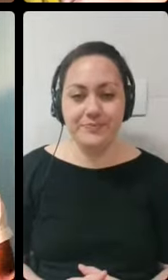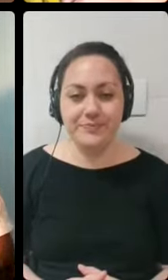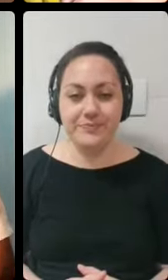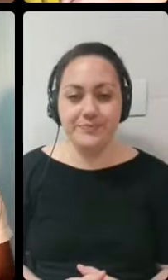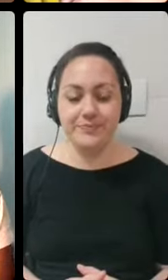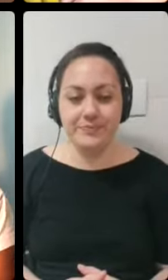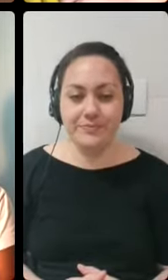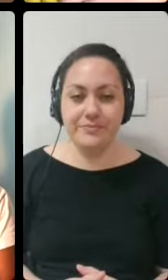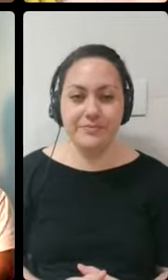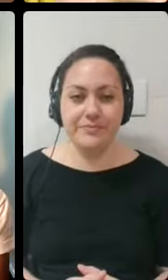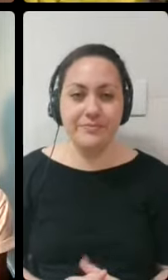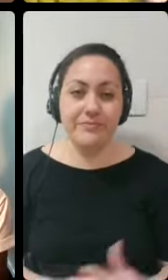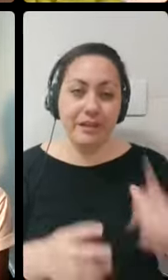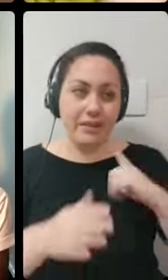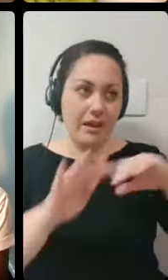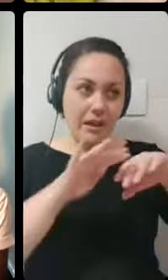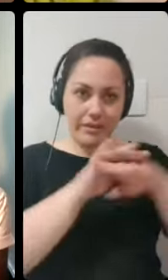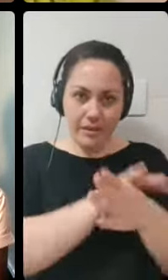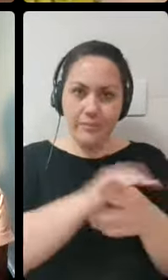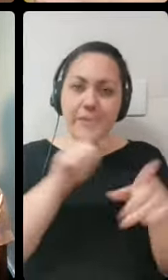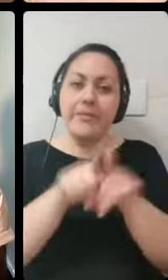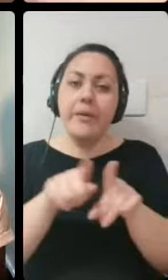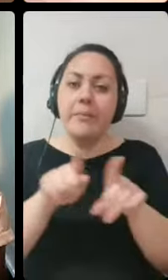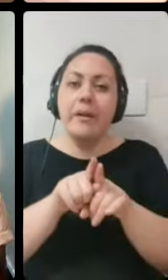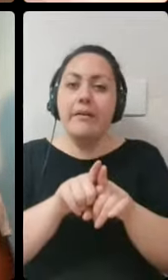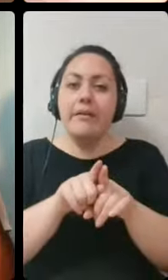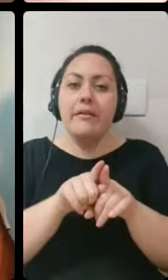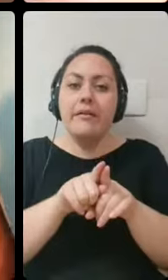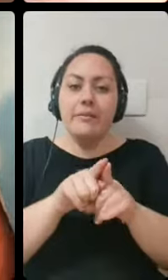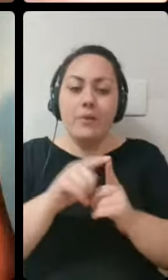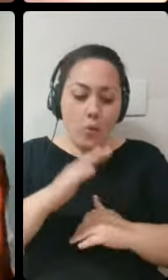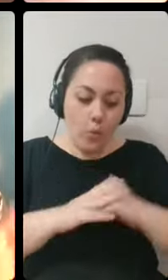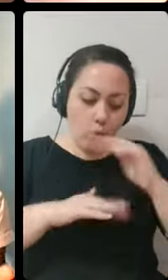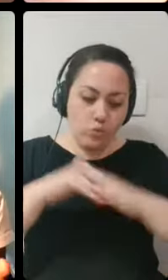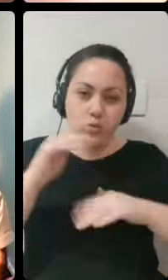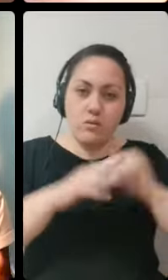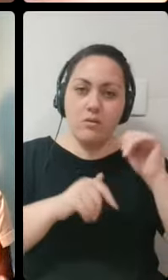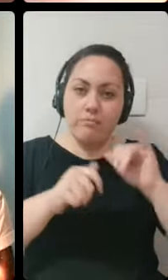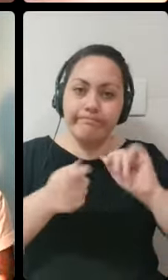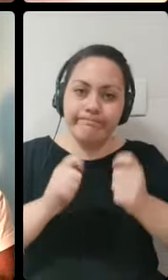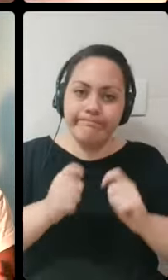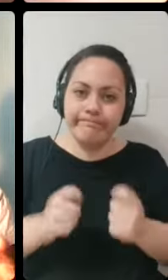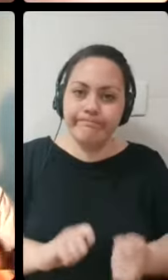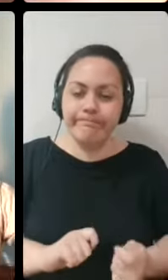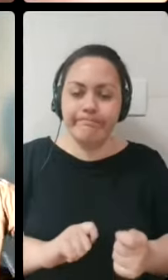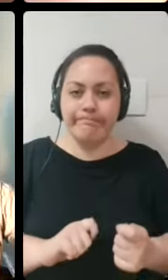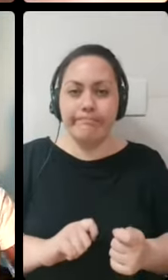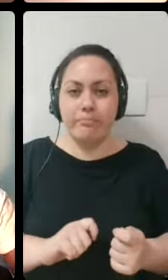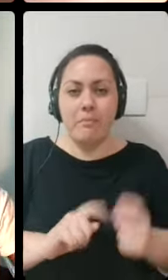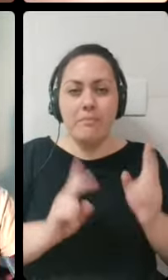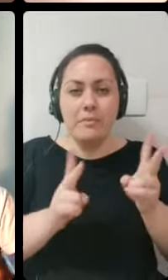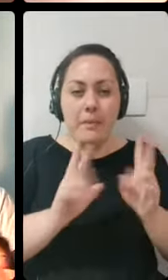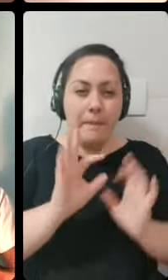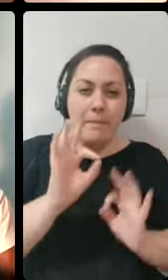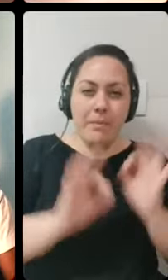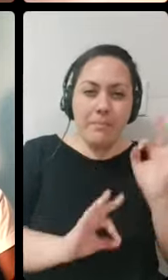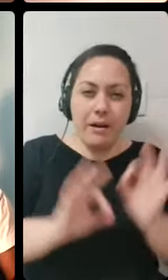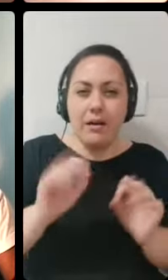desconstrução dentro da gente, desde a seleção e da preparação. Porque a gente pensa, né? A gente tem ali no edital,